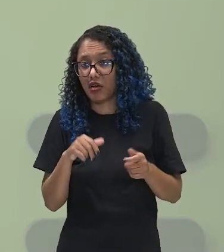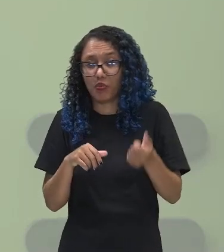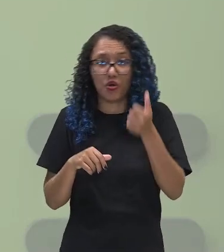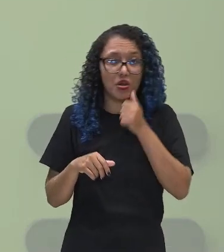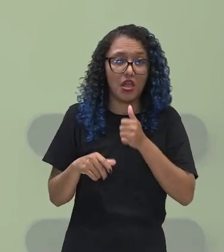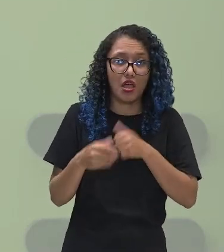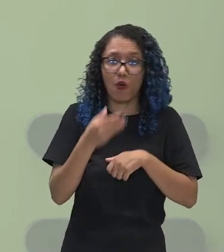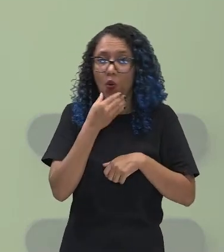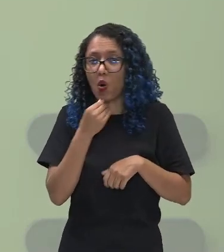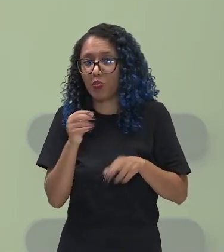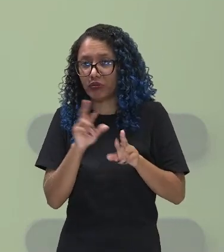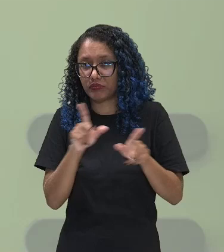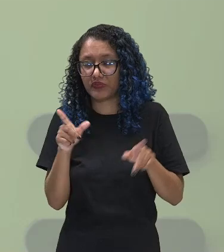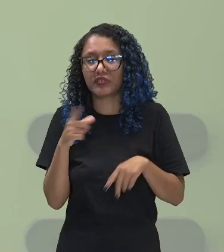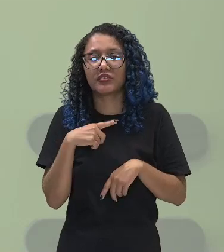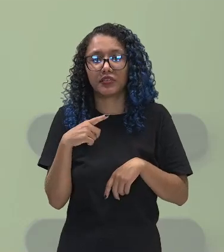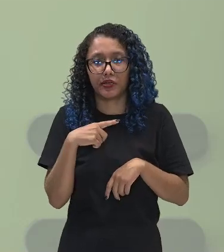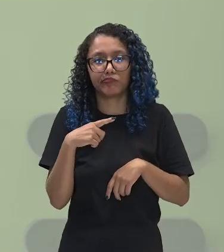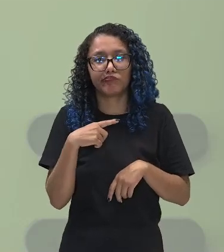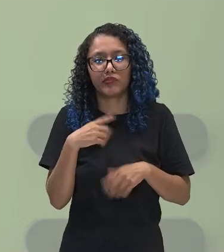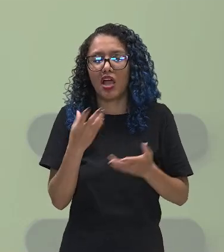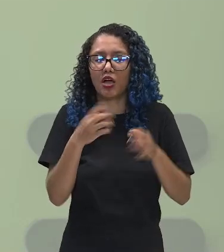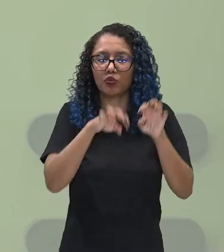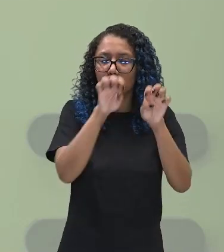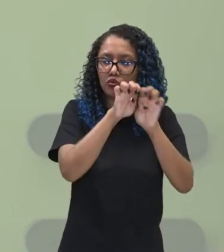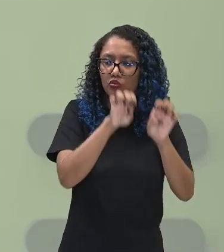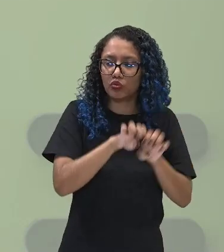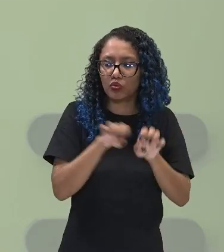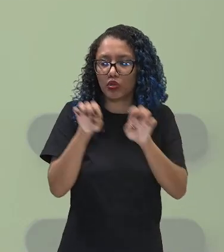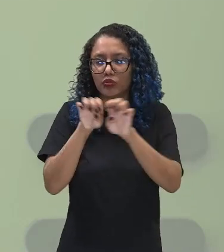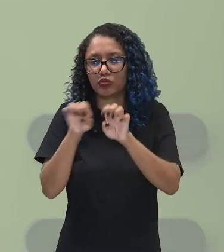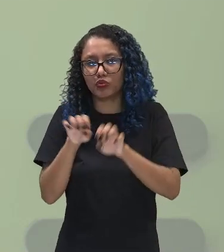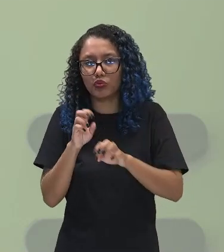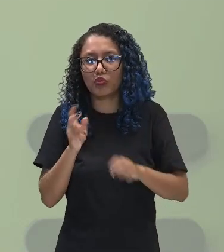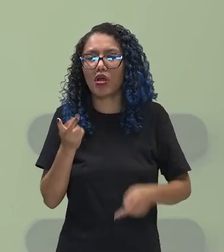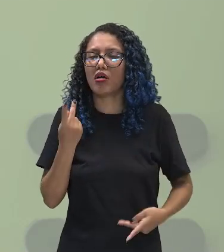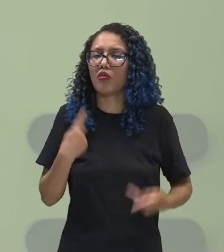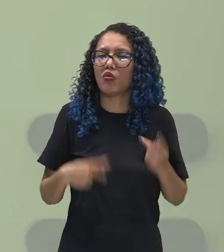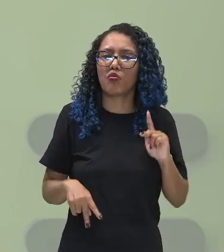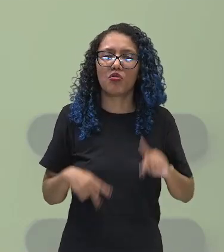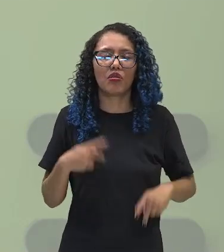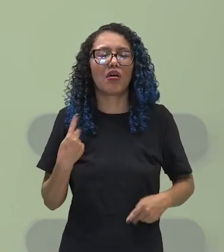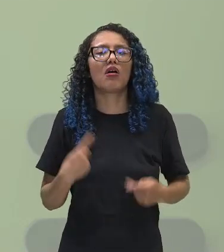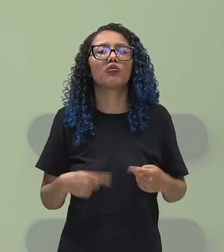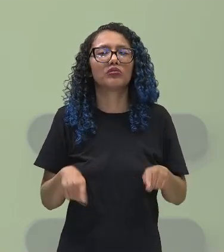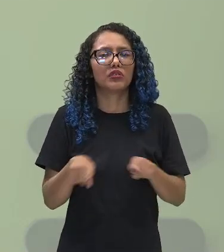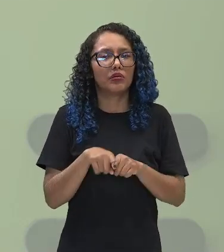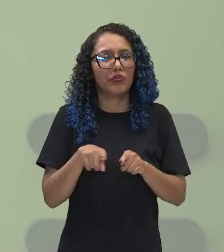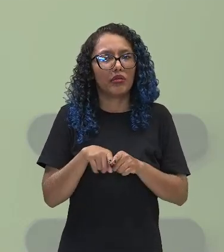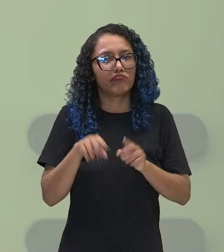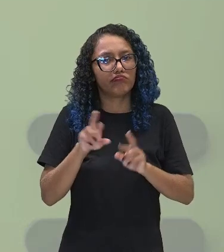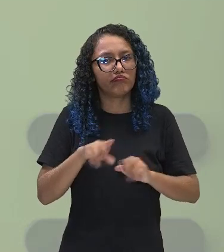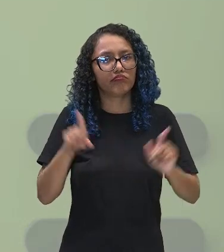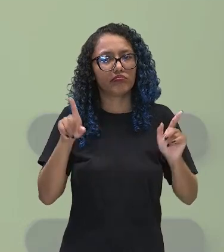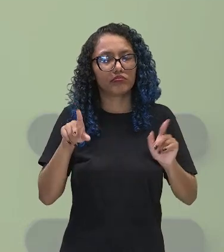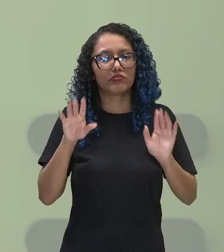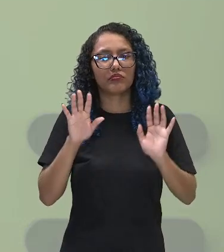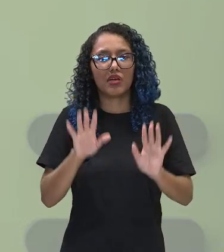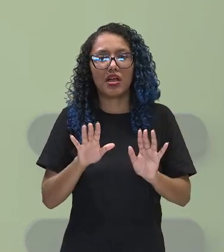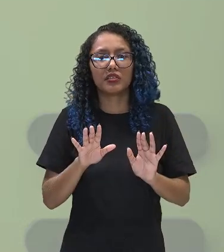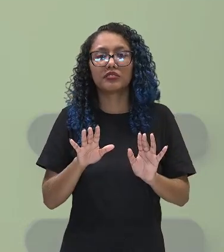Uma diferença anatômica, hormonal, que vai dar